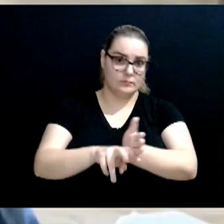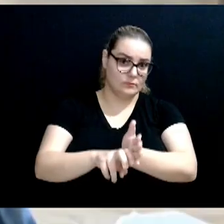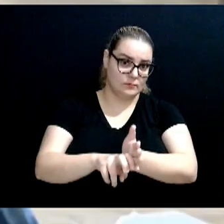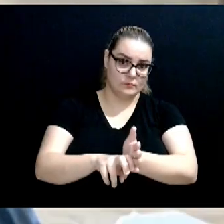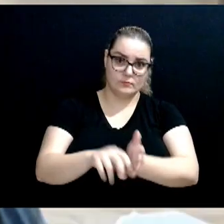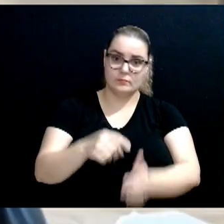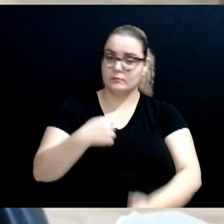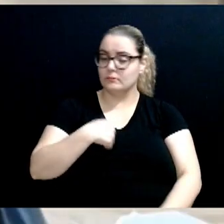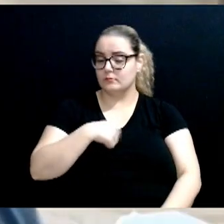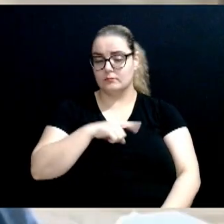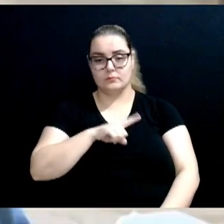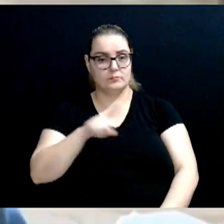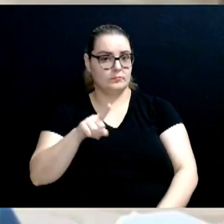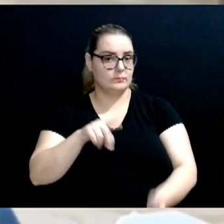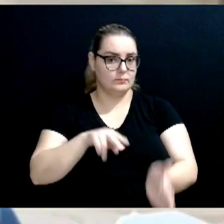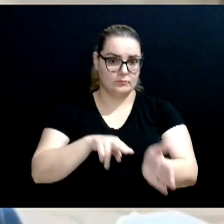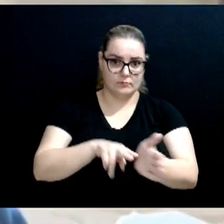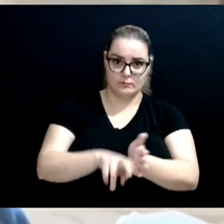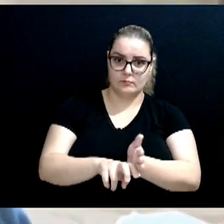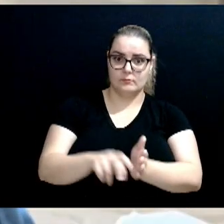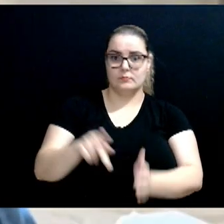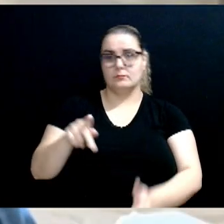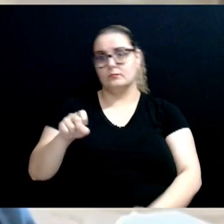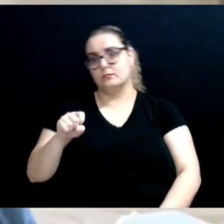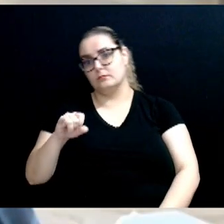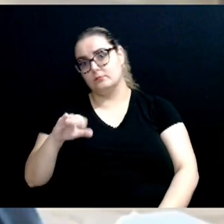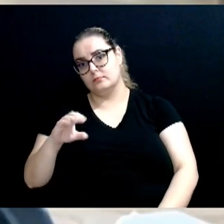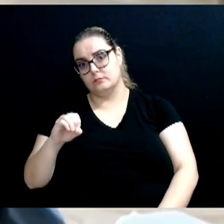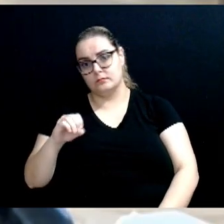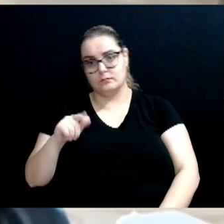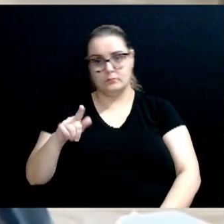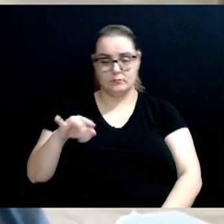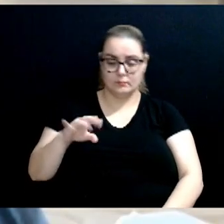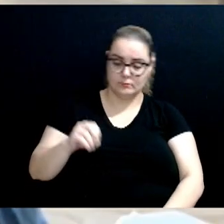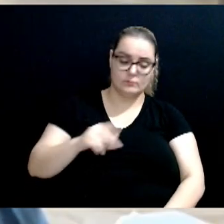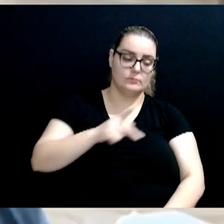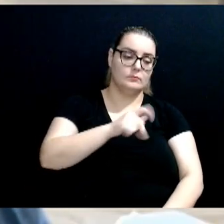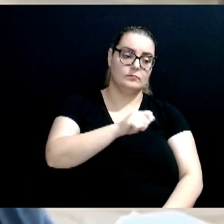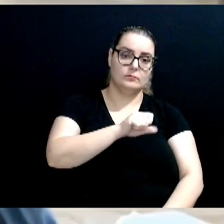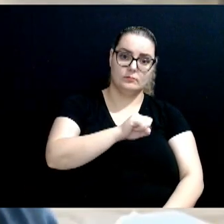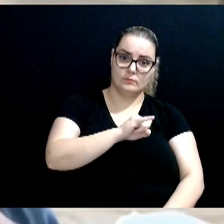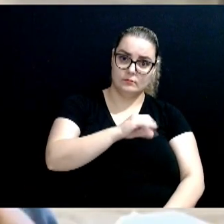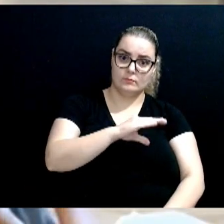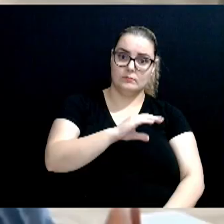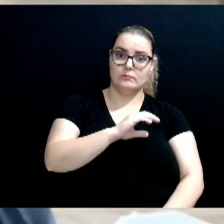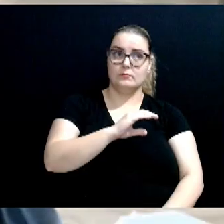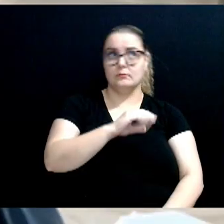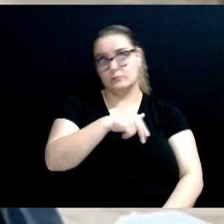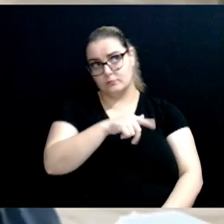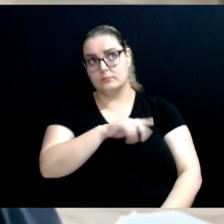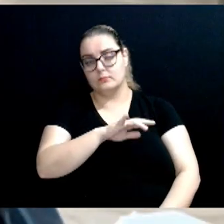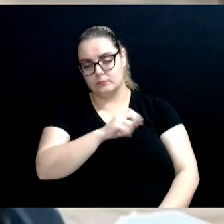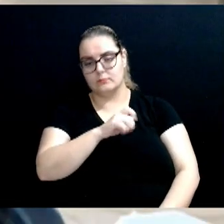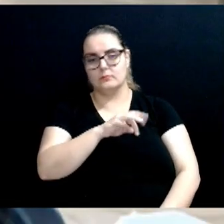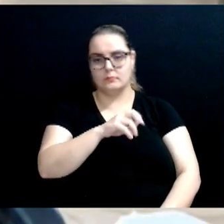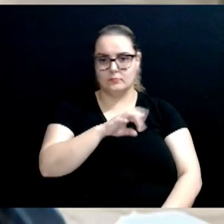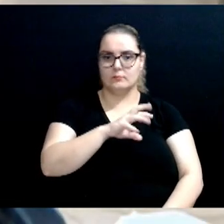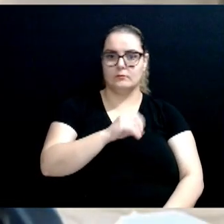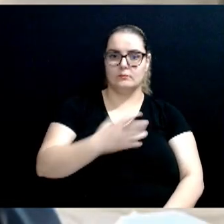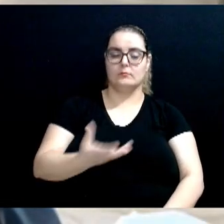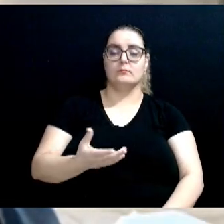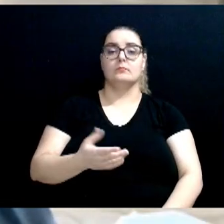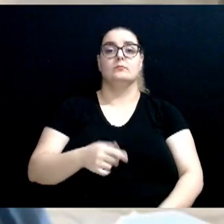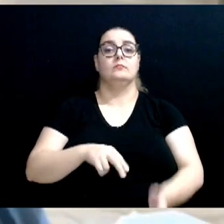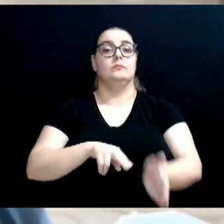diagnóstico psicológico, psiquiátrico, é um diagnóstico que exige muito cuidado,